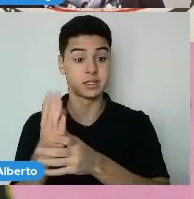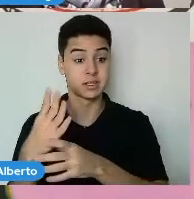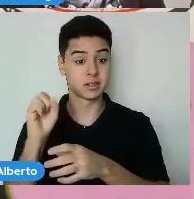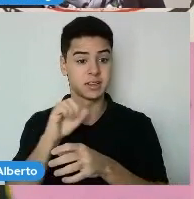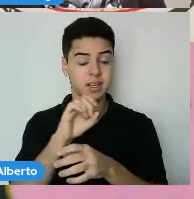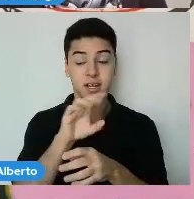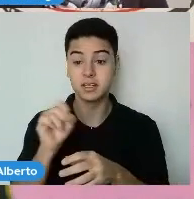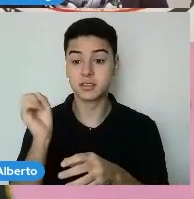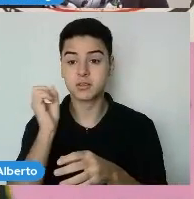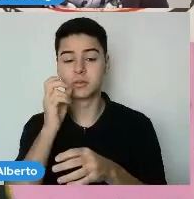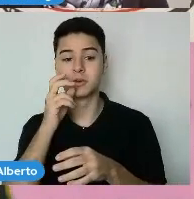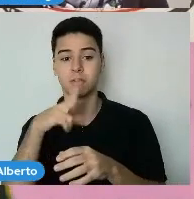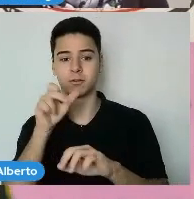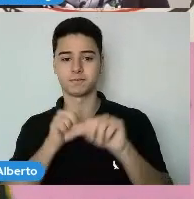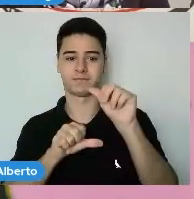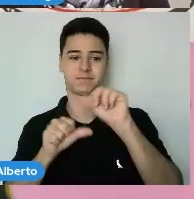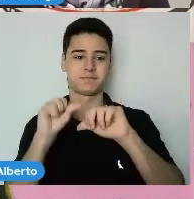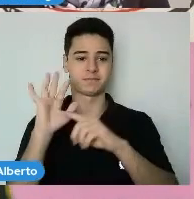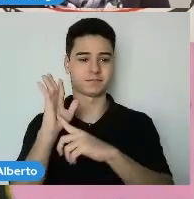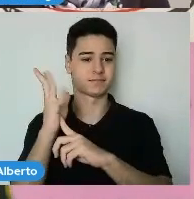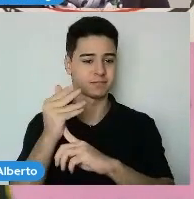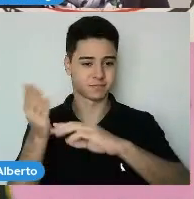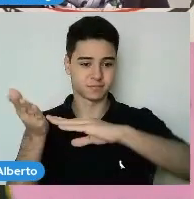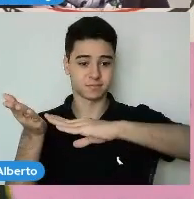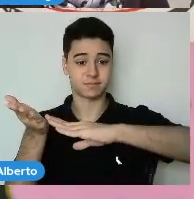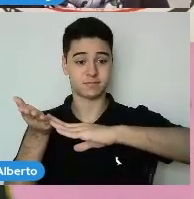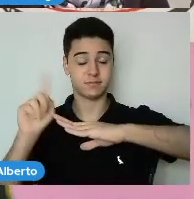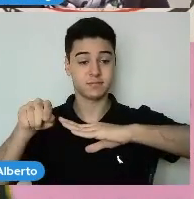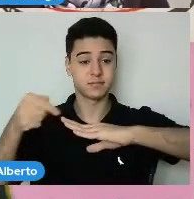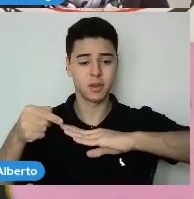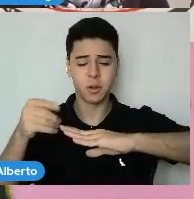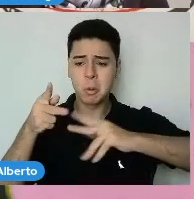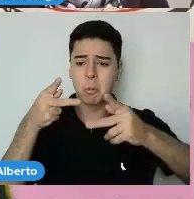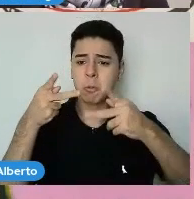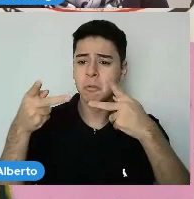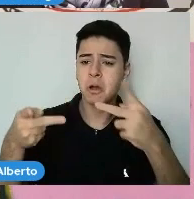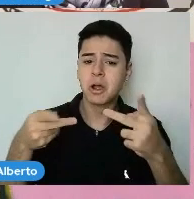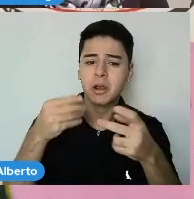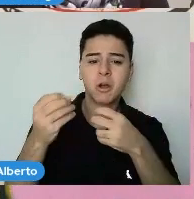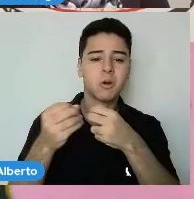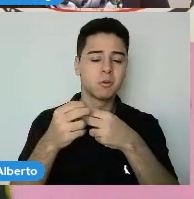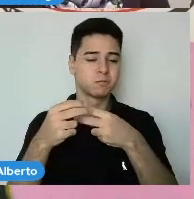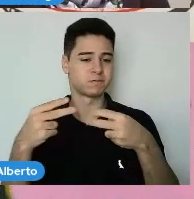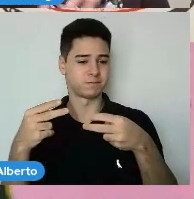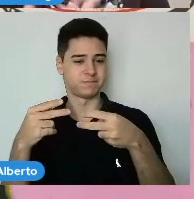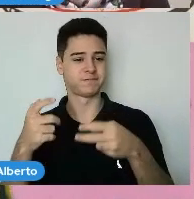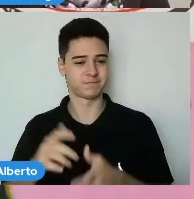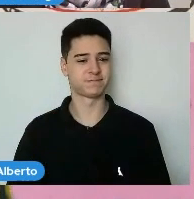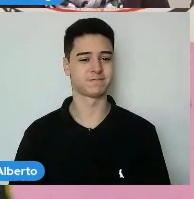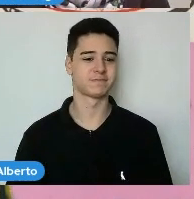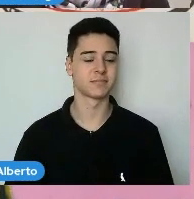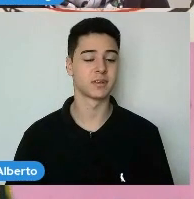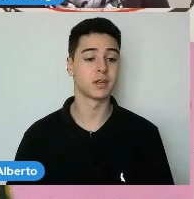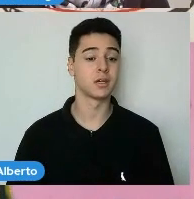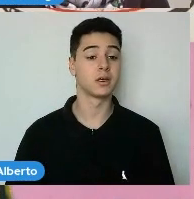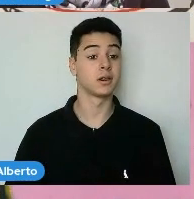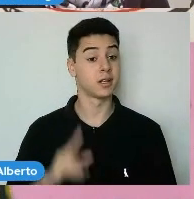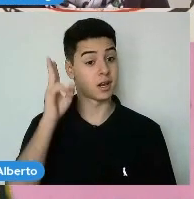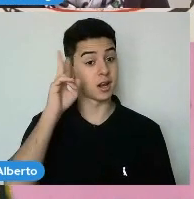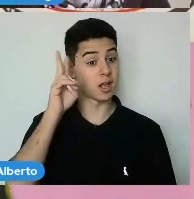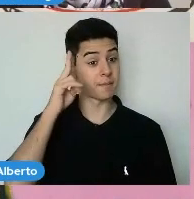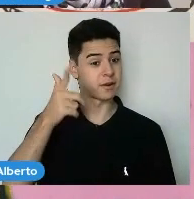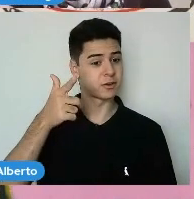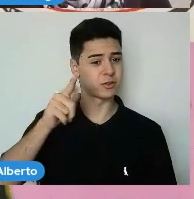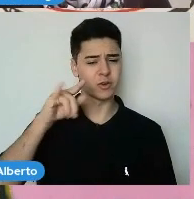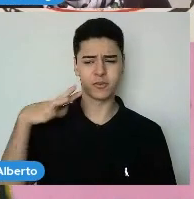nova safra da arte contemporânea, eu pincelei alguns para a gente trabalhar. Lembrando mais uma vez que o